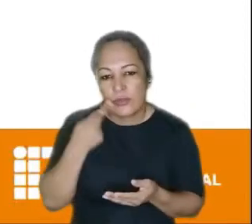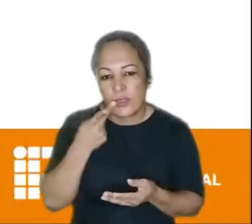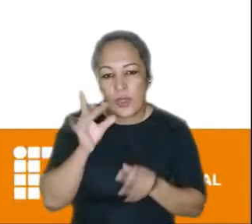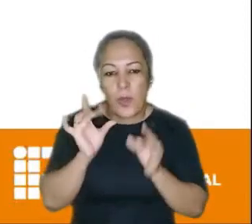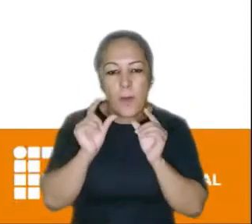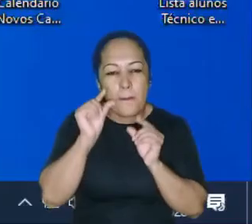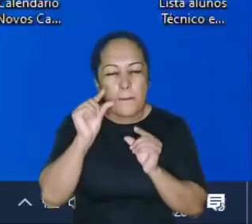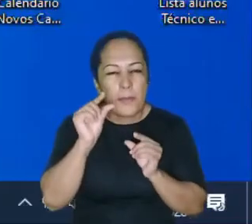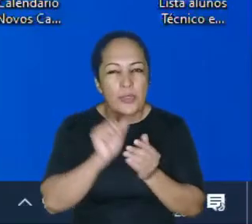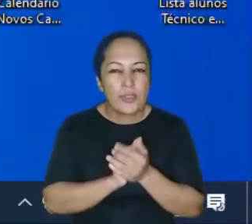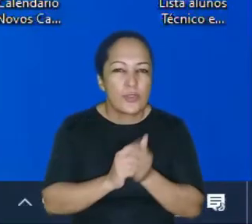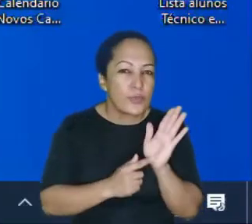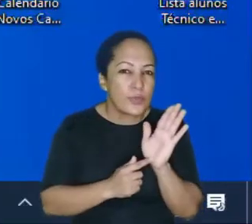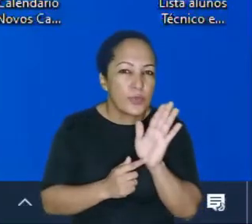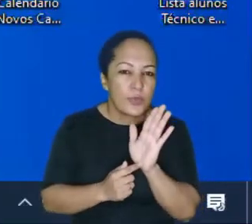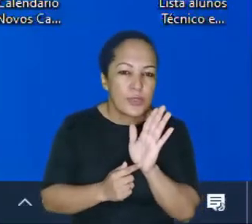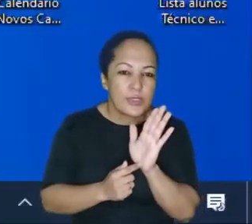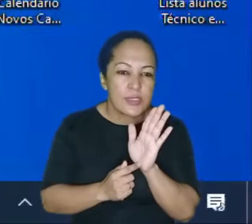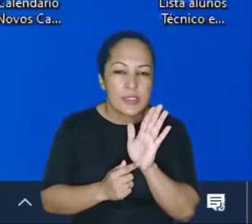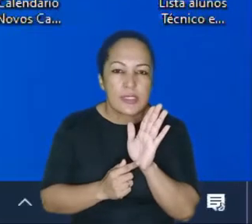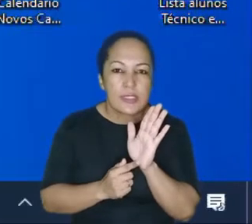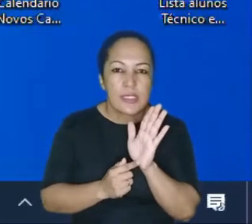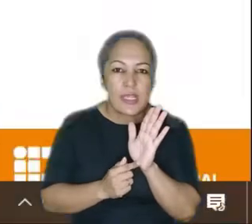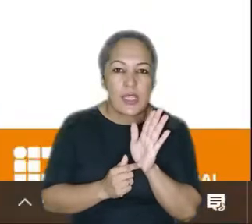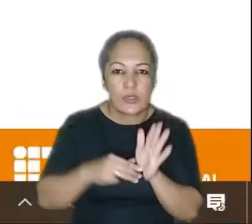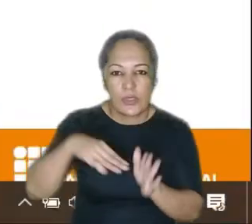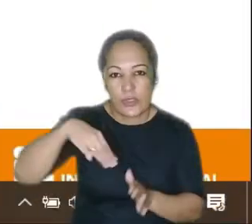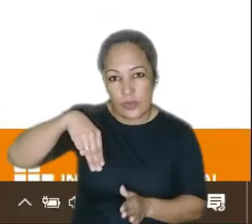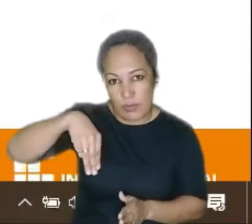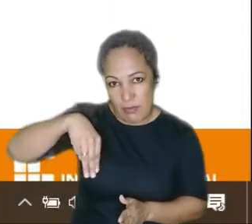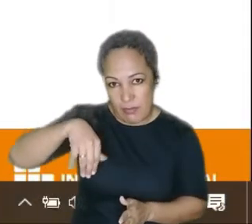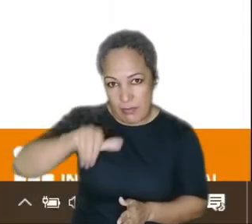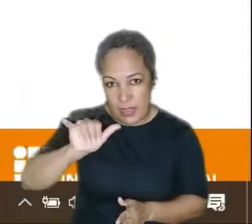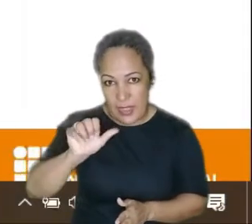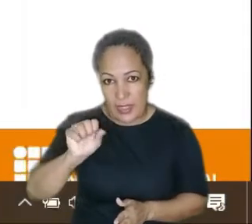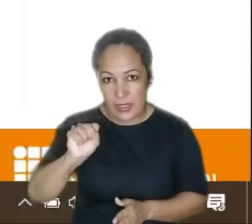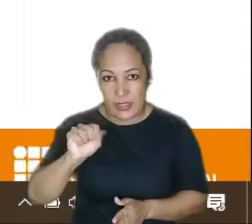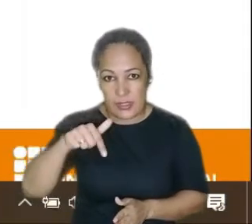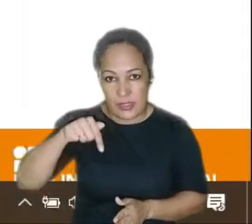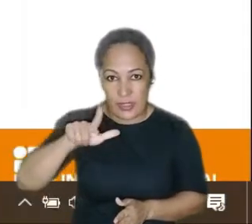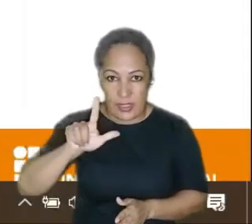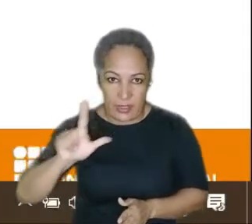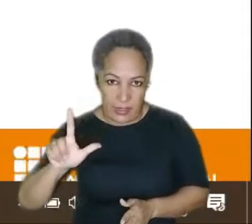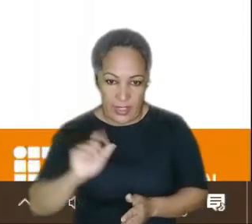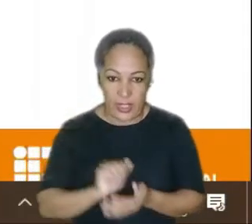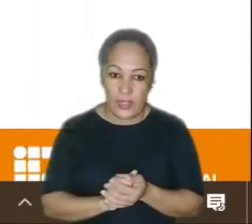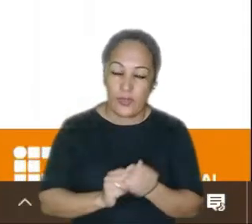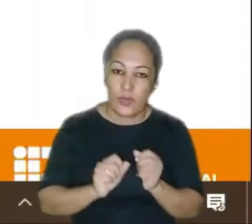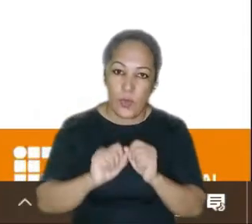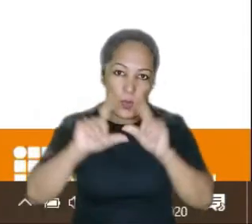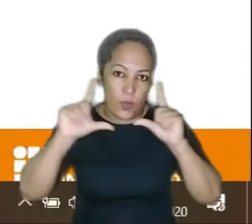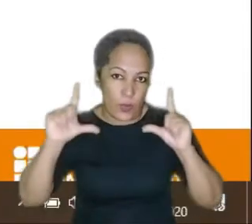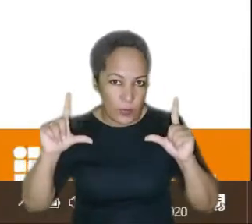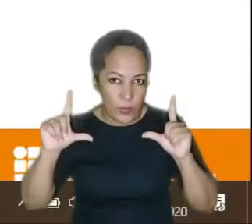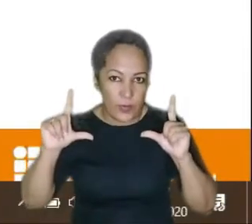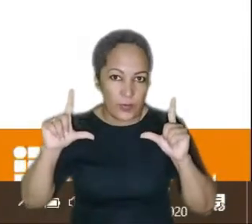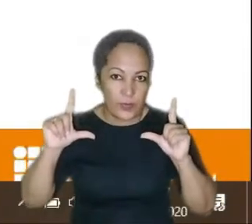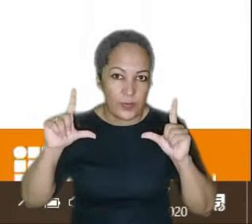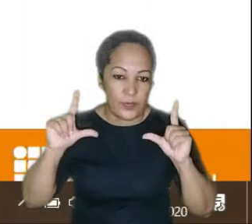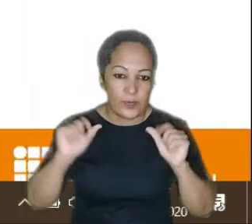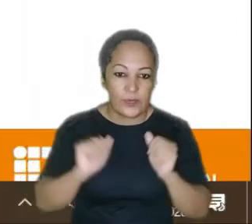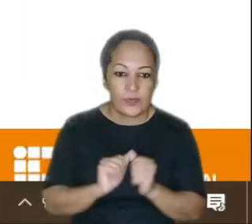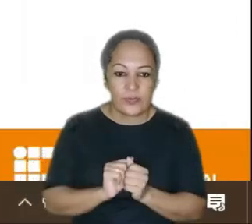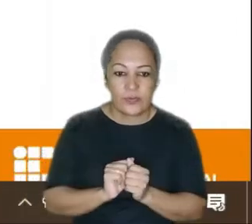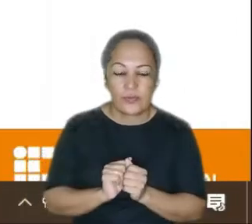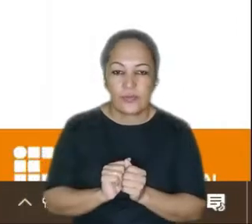pouquinho o nosso MySQL, tá? Vou aqui abrir o MySQL. Então, a versão